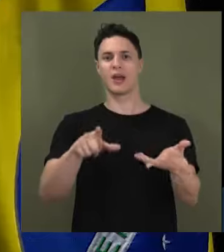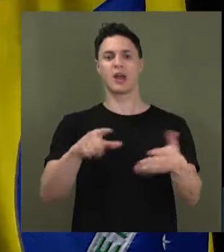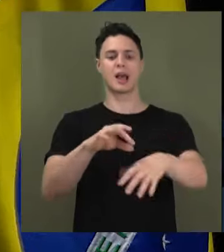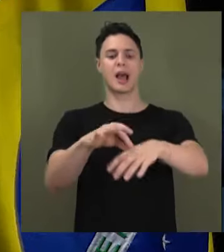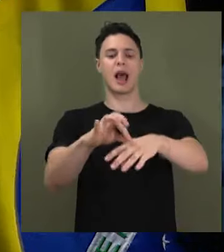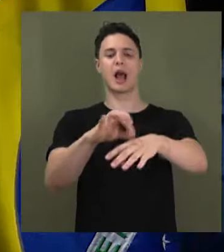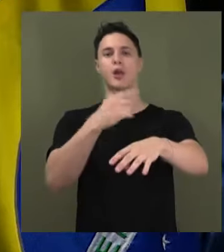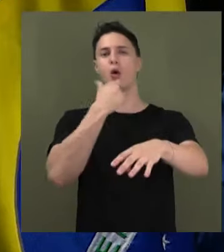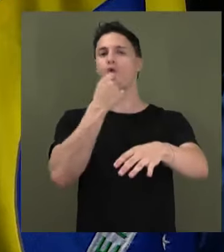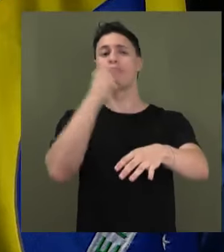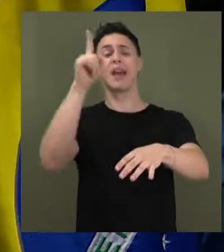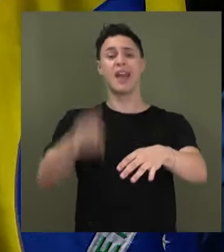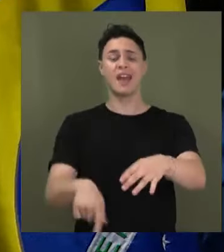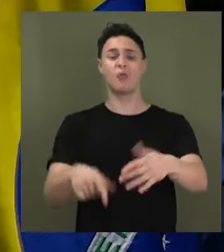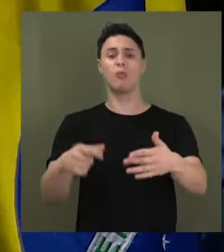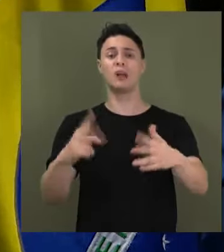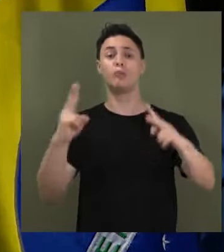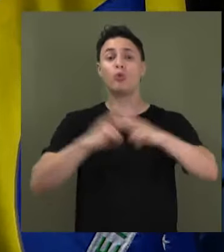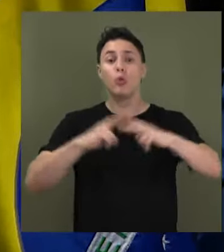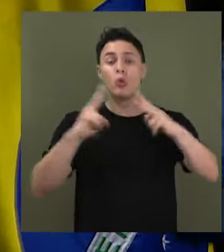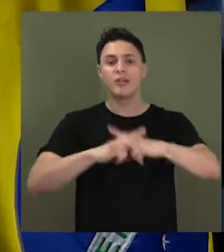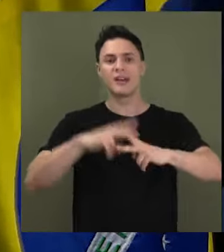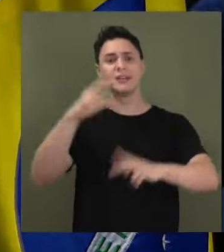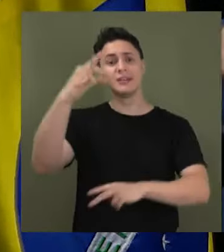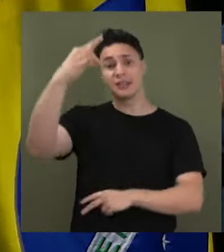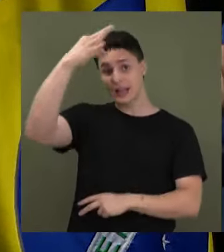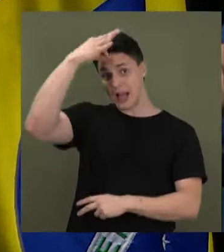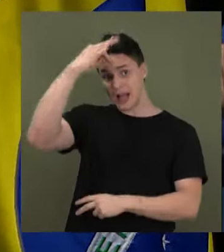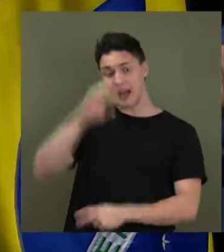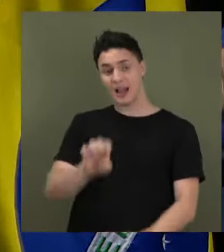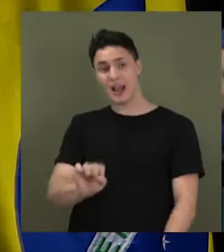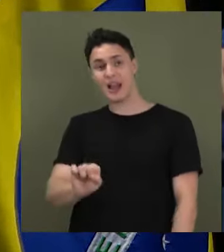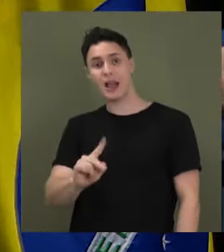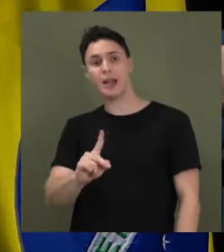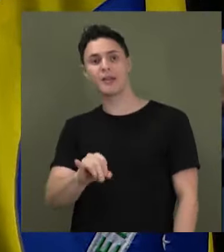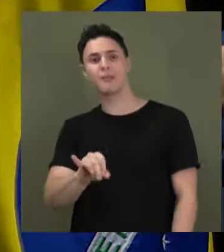dessa nação próspera, que infelizmente